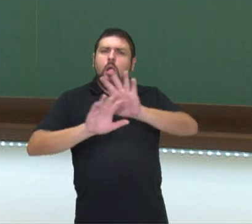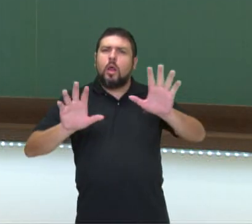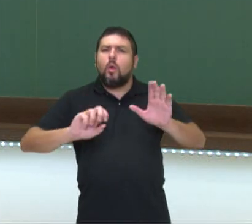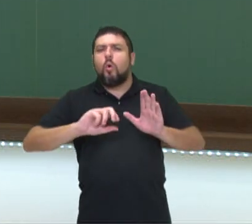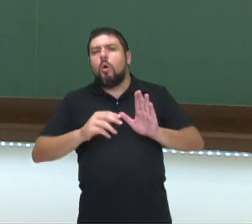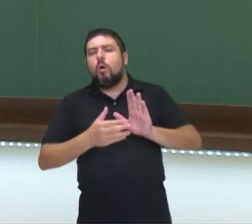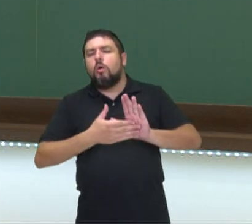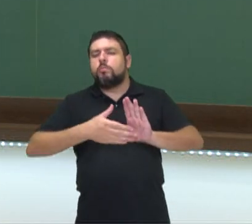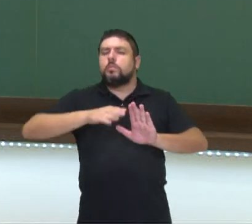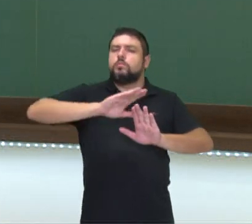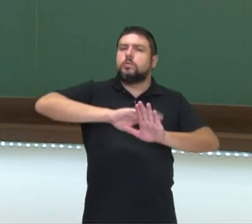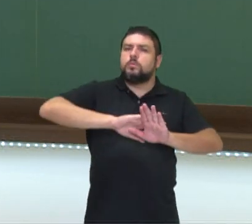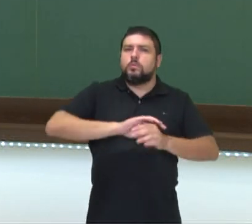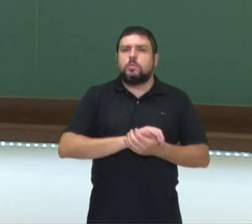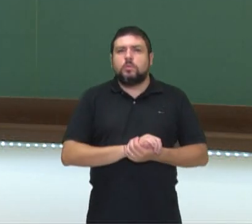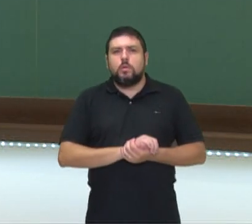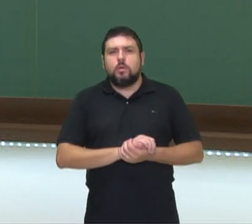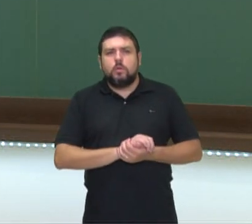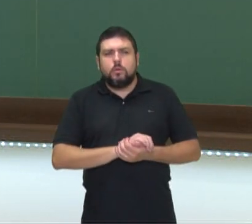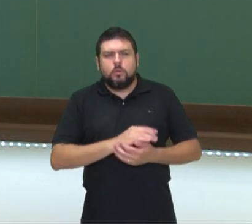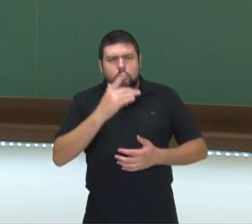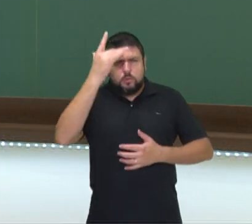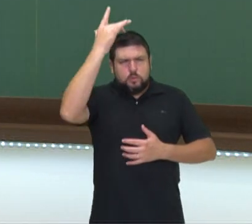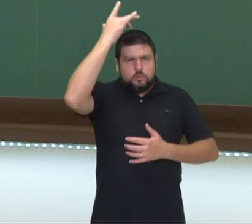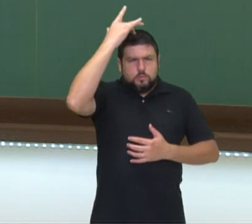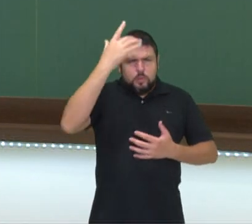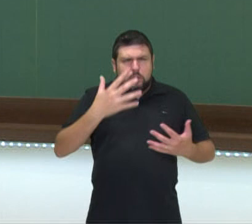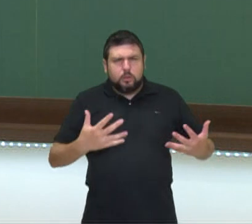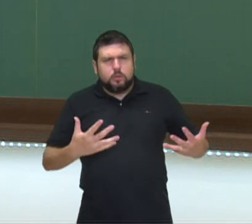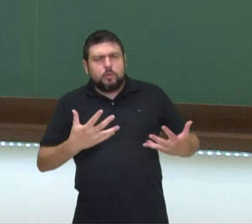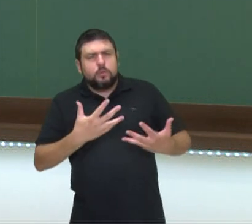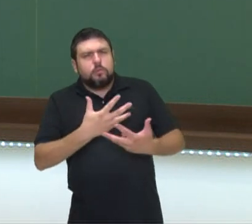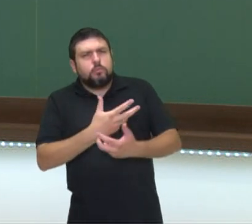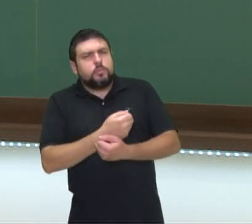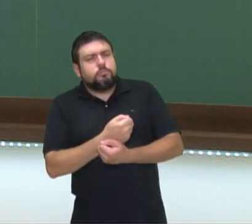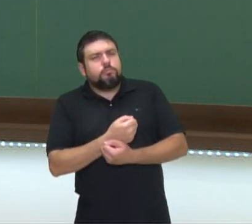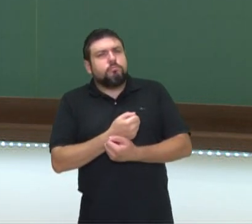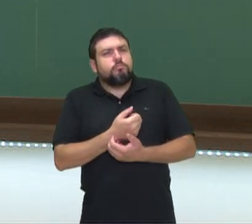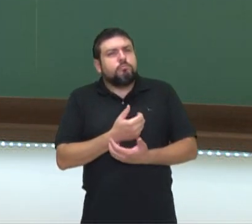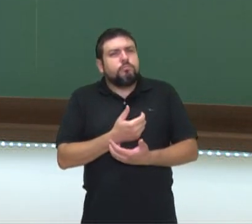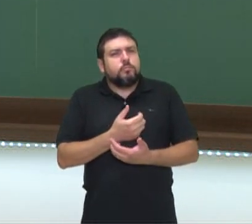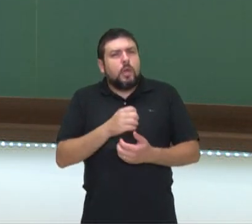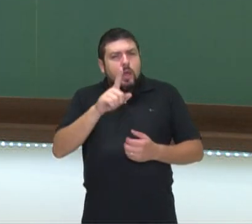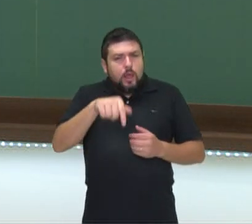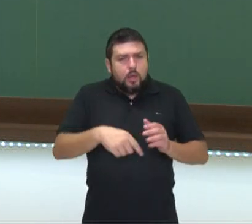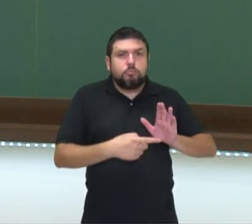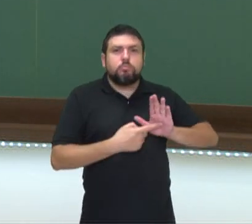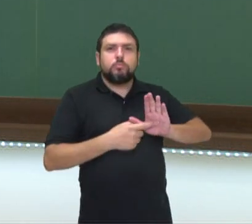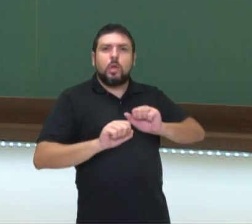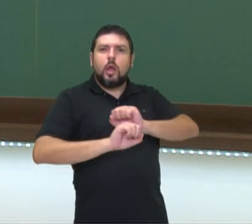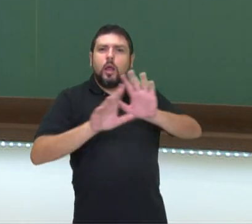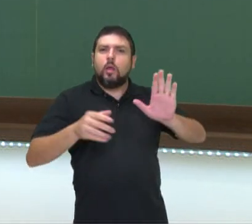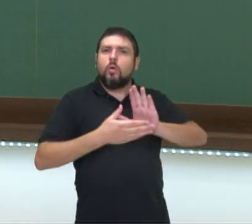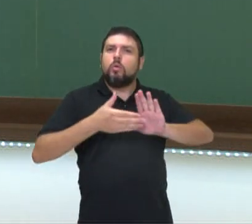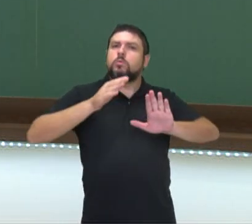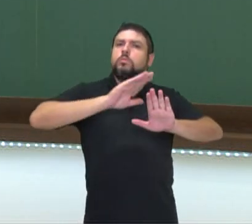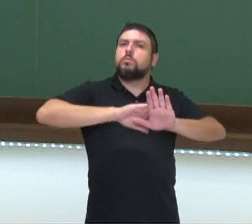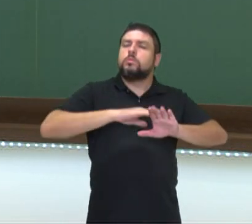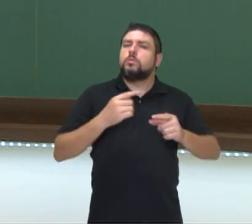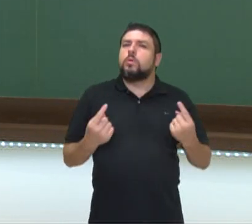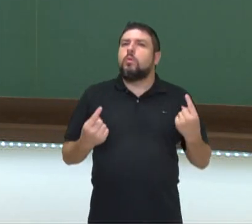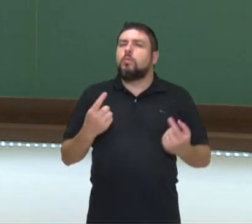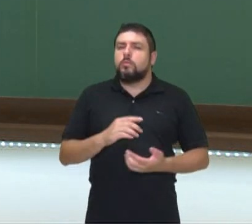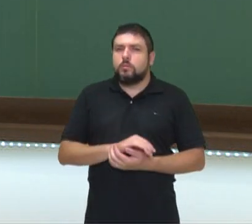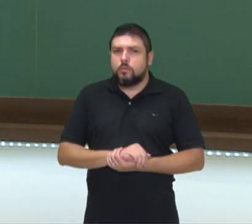de escandalosa, incompreensível, bizarra ou extraordinária é subjetiva ou objetiva? Nós temos